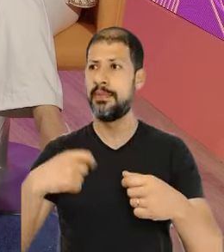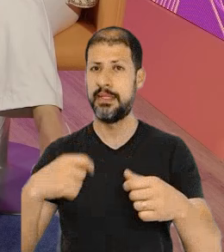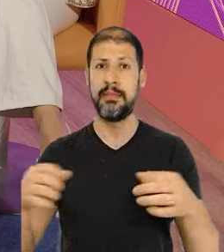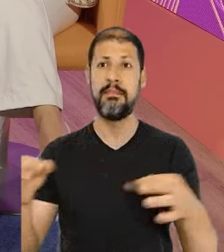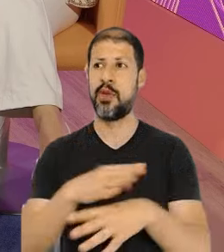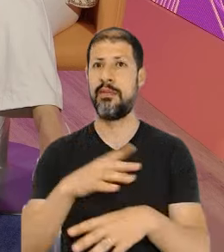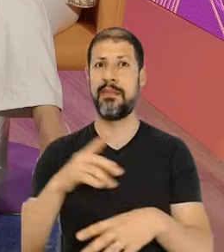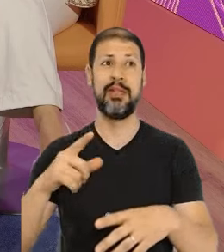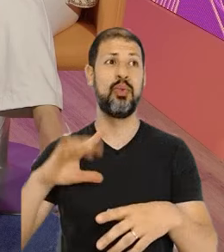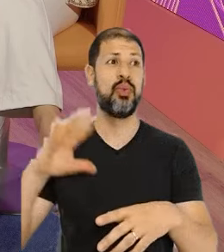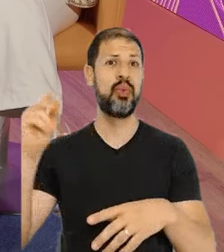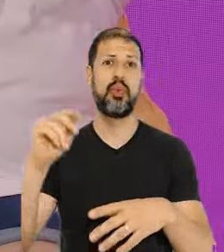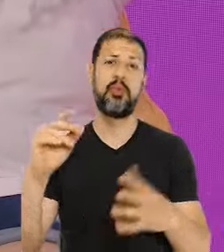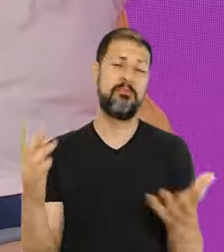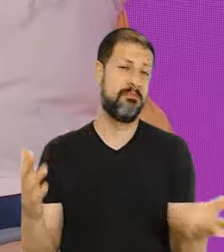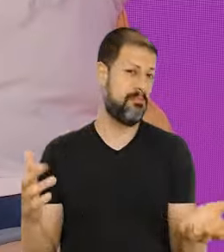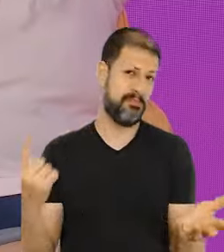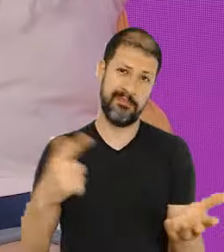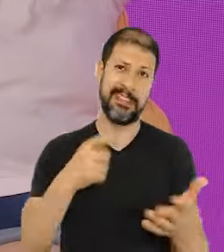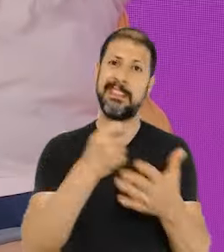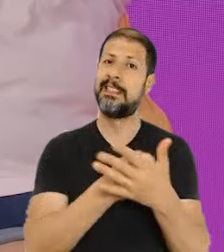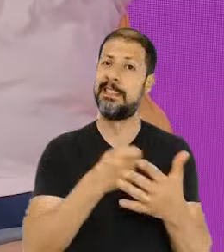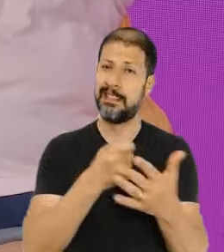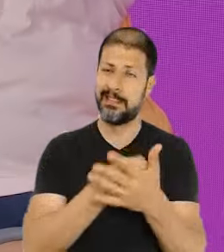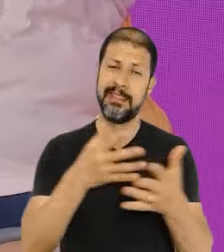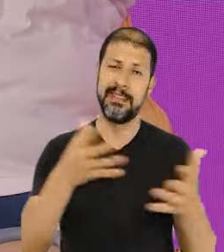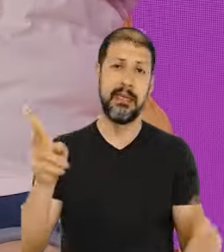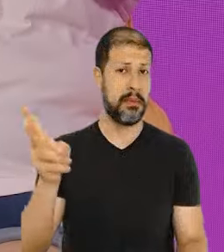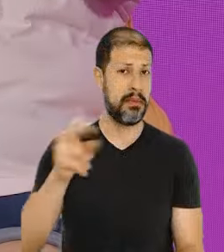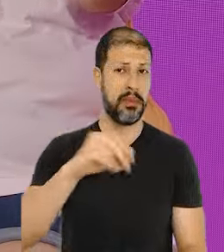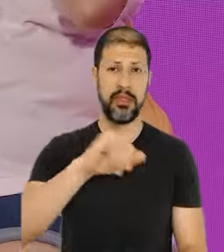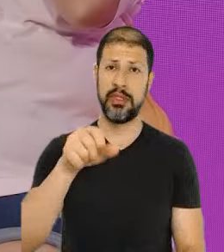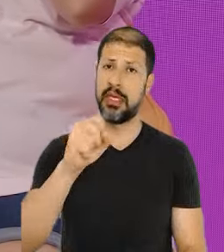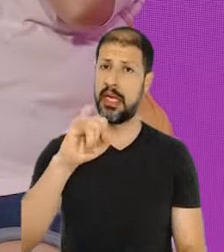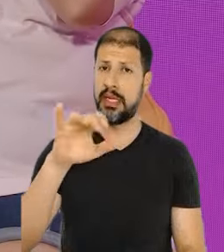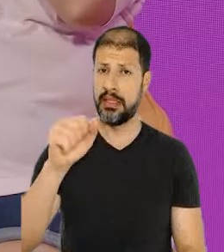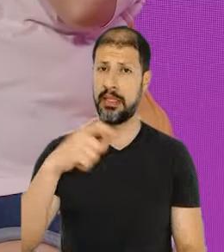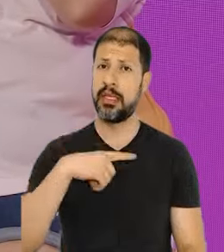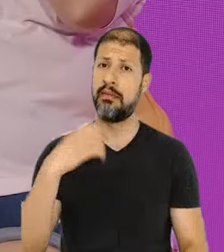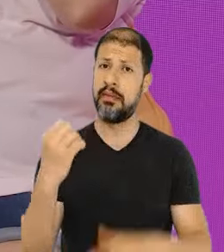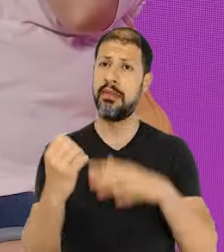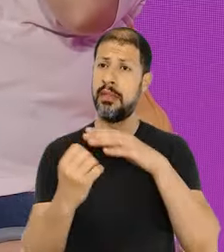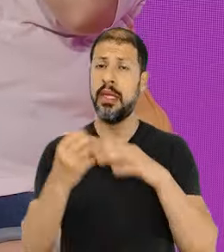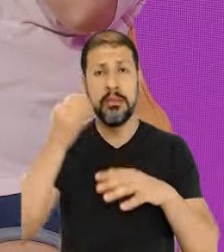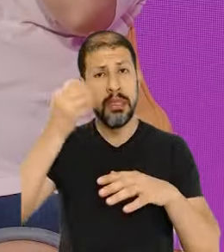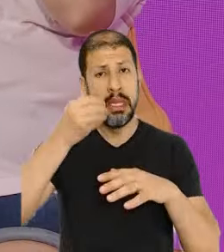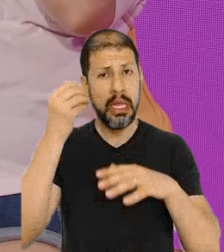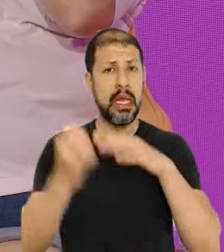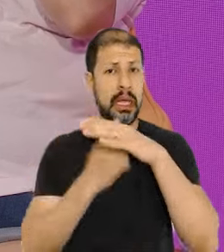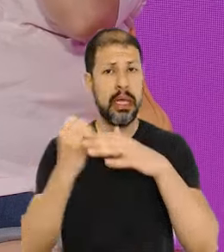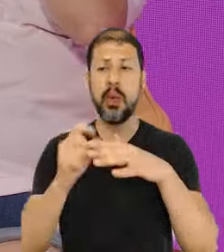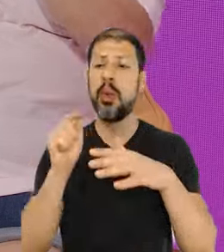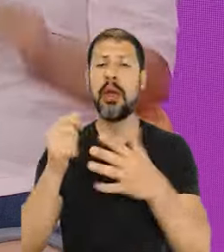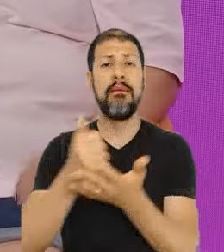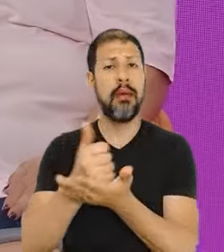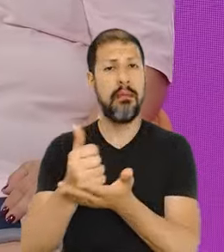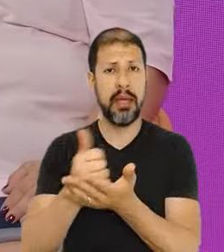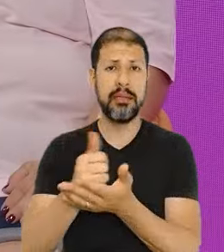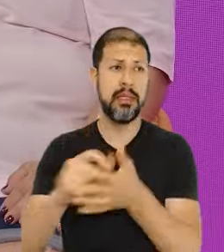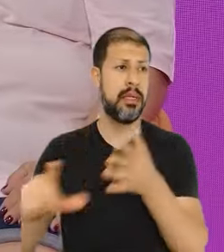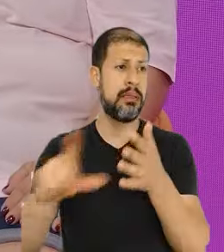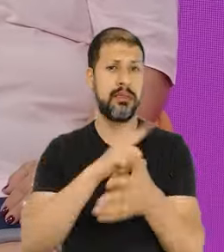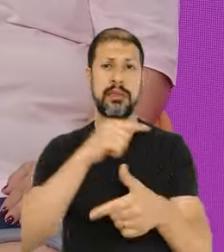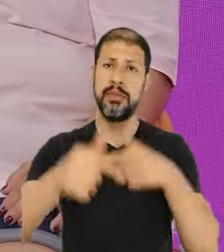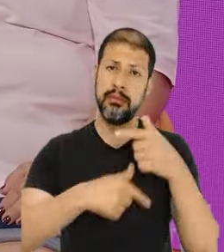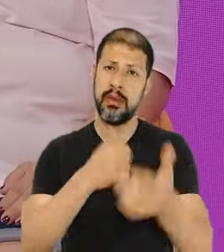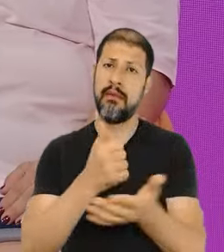infelizmente a gente sabe que a nossa luta é grande a Jéssica mesmo ela teve experiência dentro de uma farmácia antes dela ter o próprio negócio ela